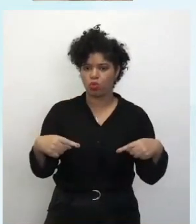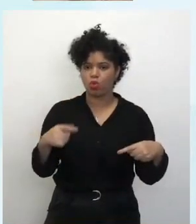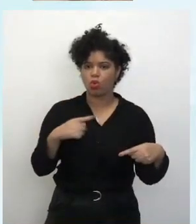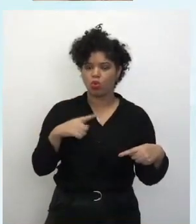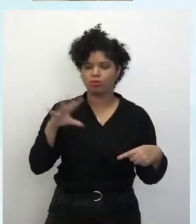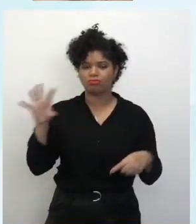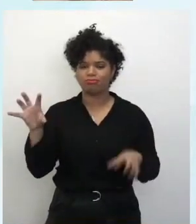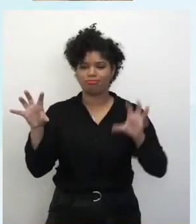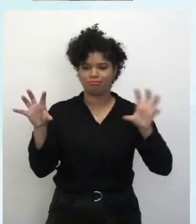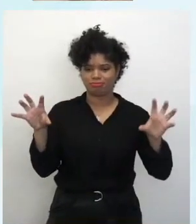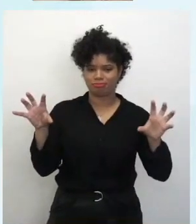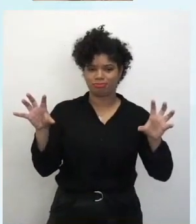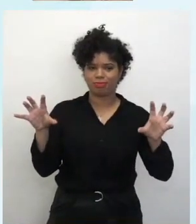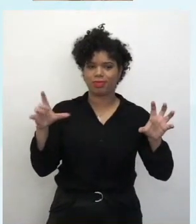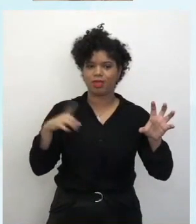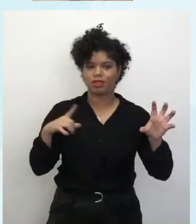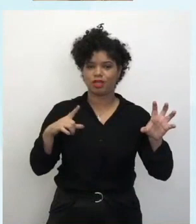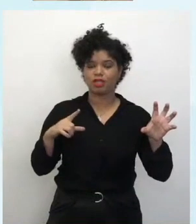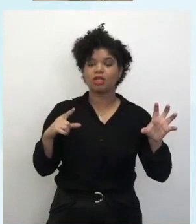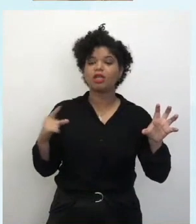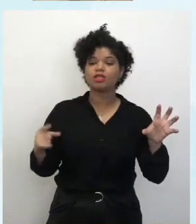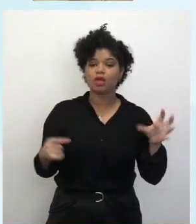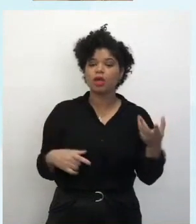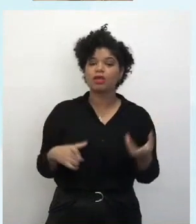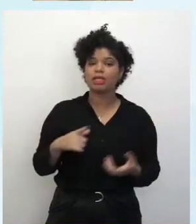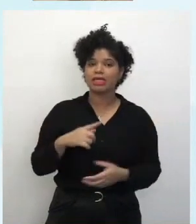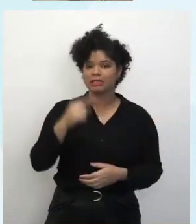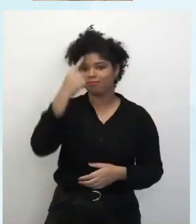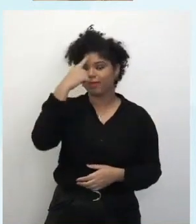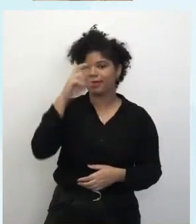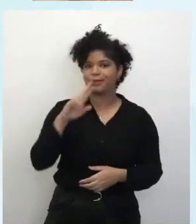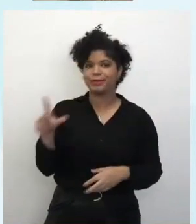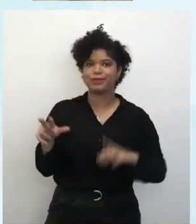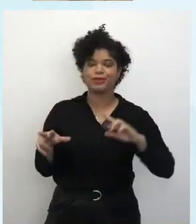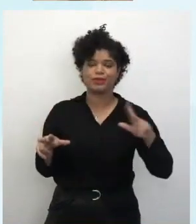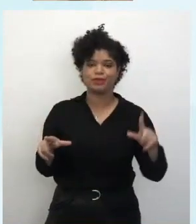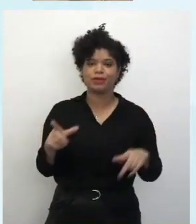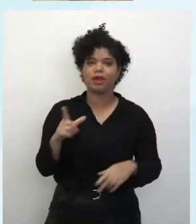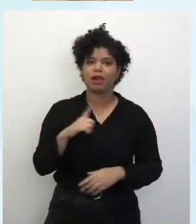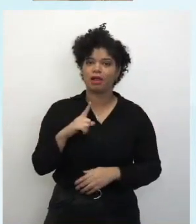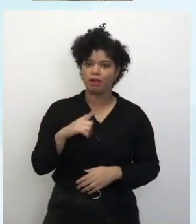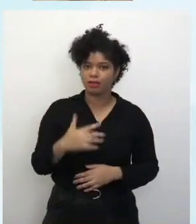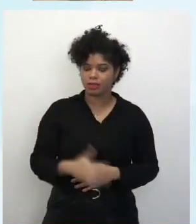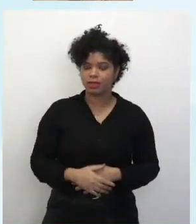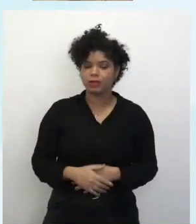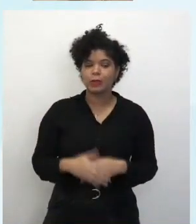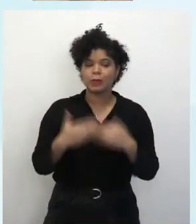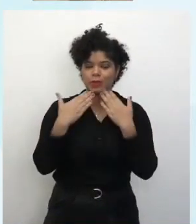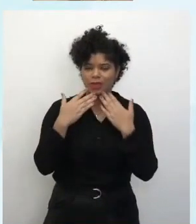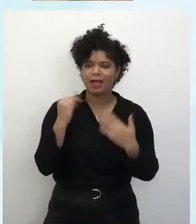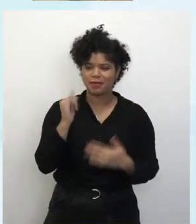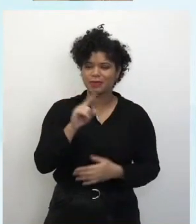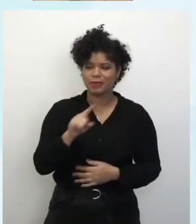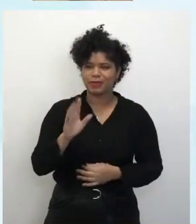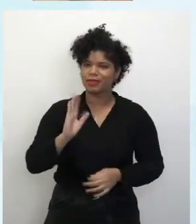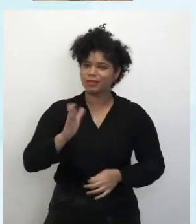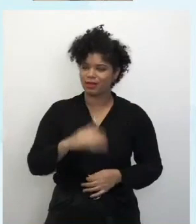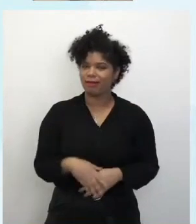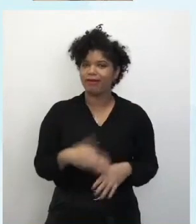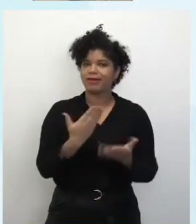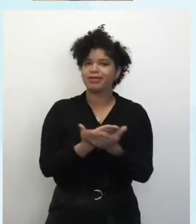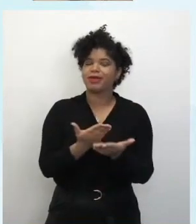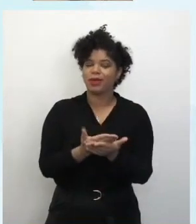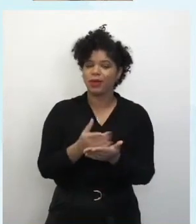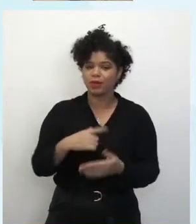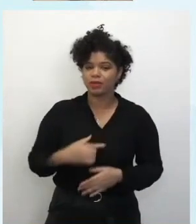né a fomentação de dois grêmios políticos que representam muito daquilo que eu falei anteriormente na